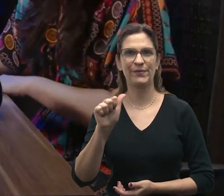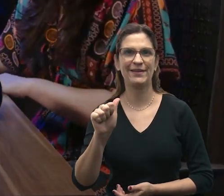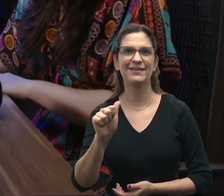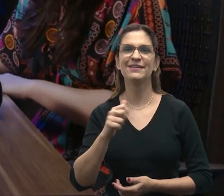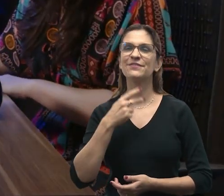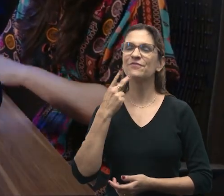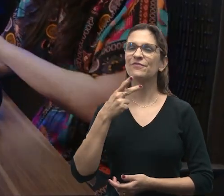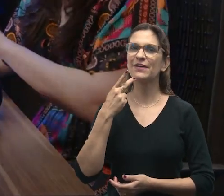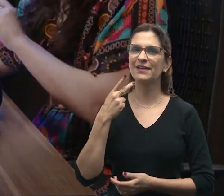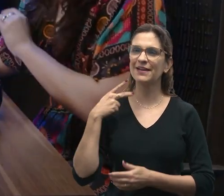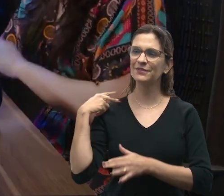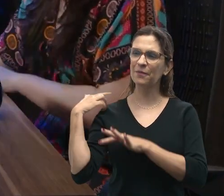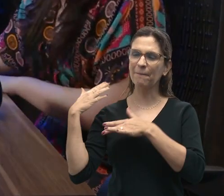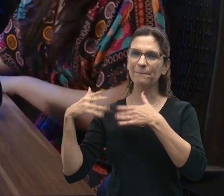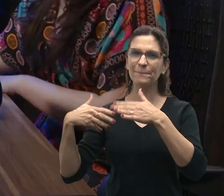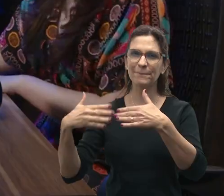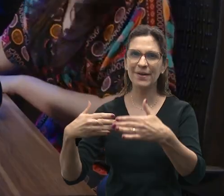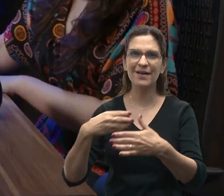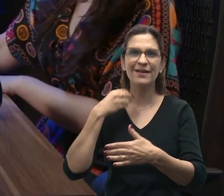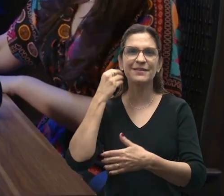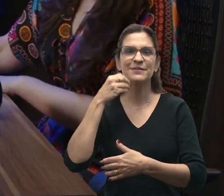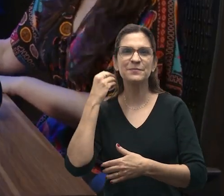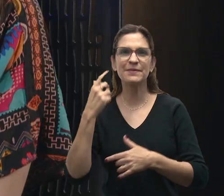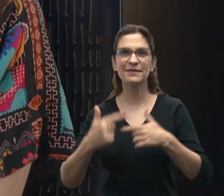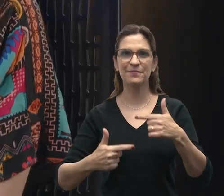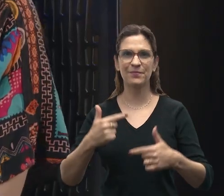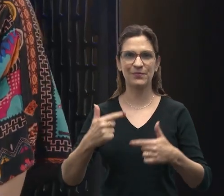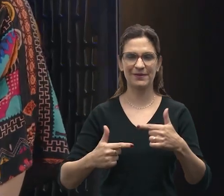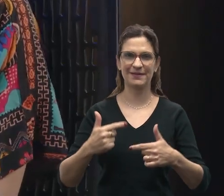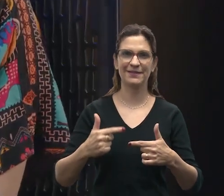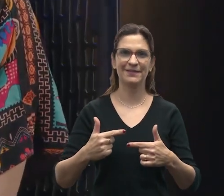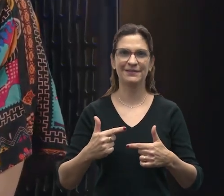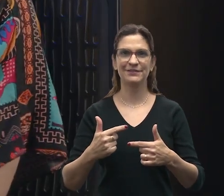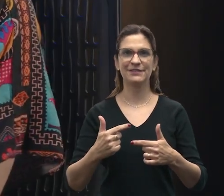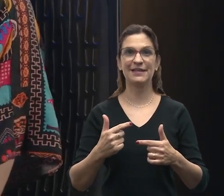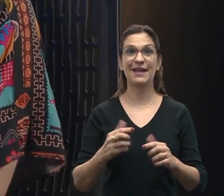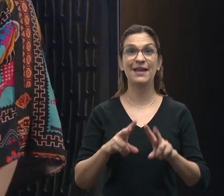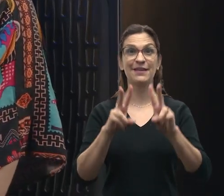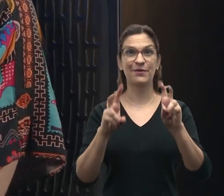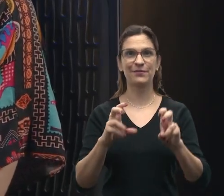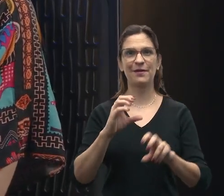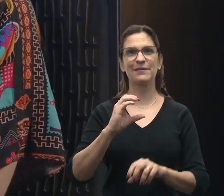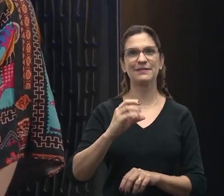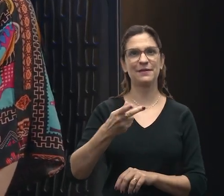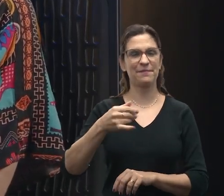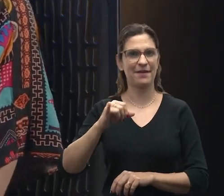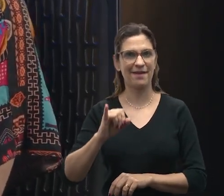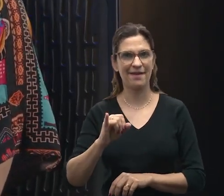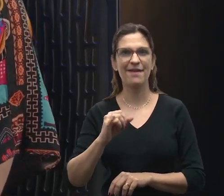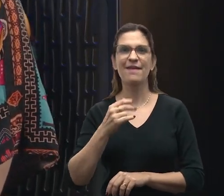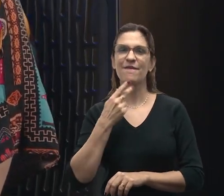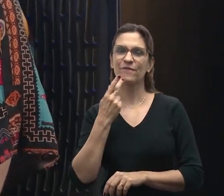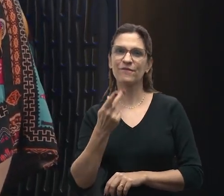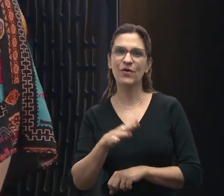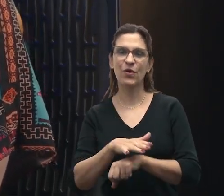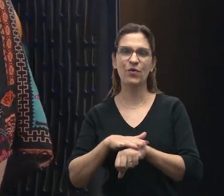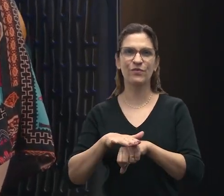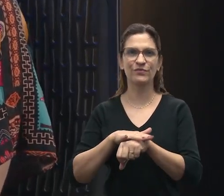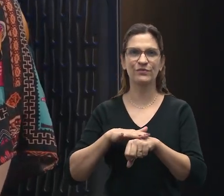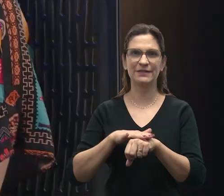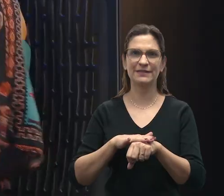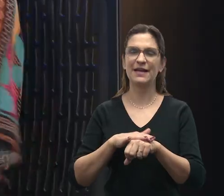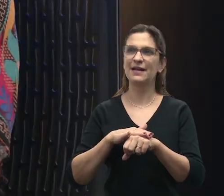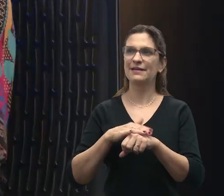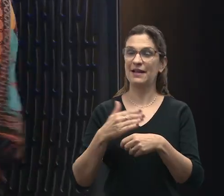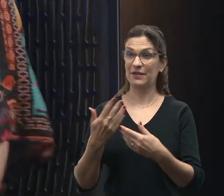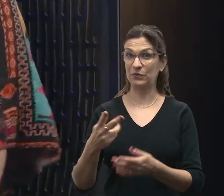na política. E agora a gente vai falar um pouquinho mais sobre a CPI, que inclusive você vem trabalhando muito forte em relação a